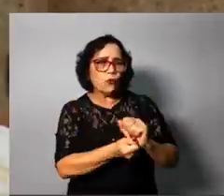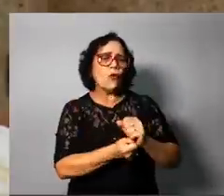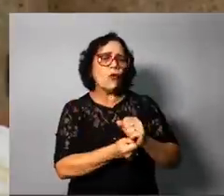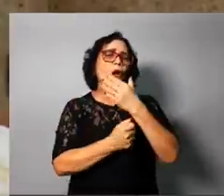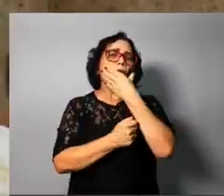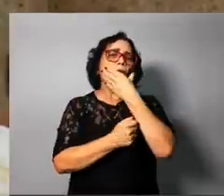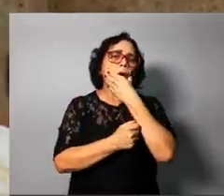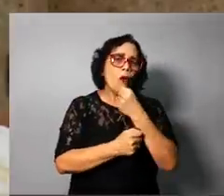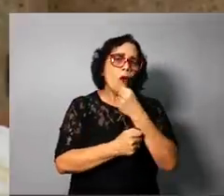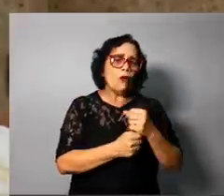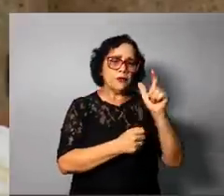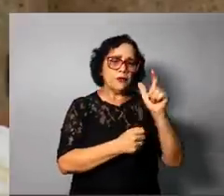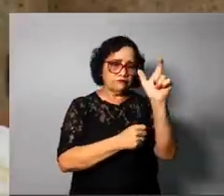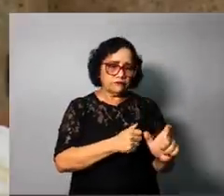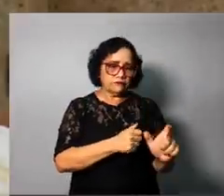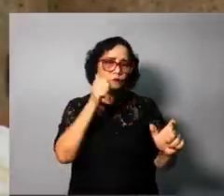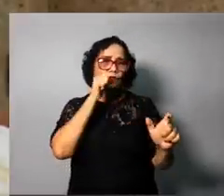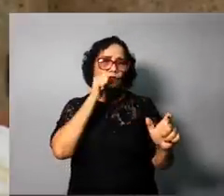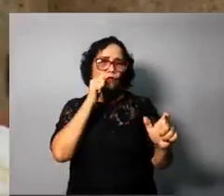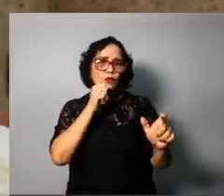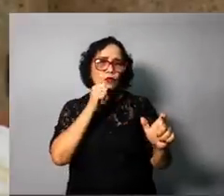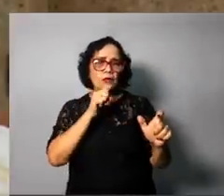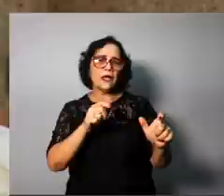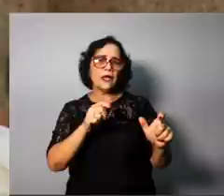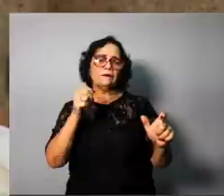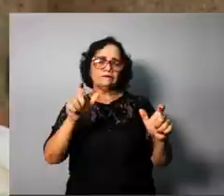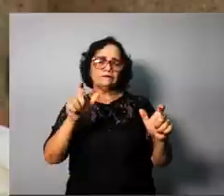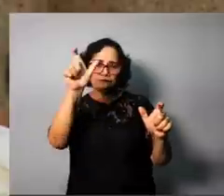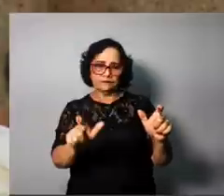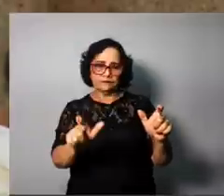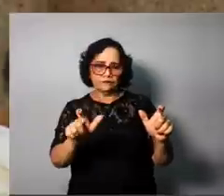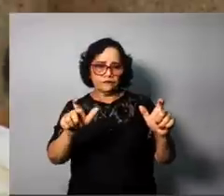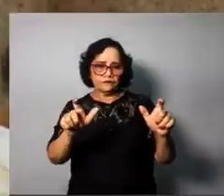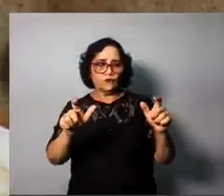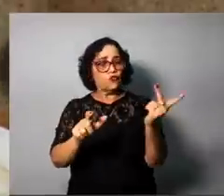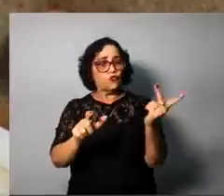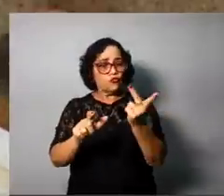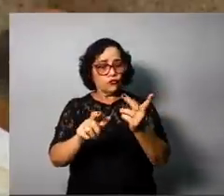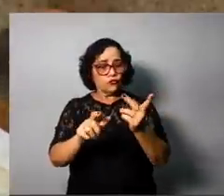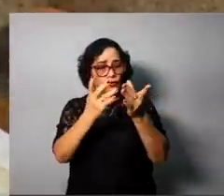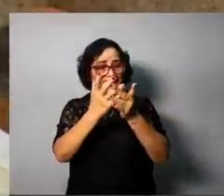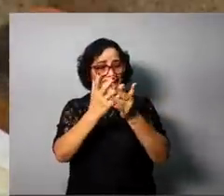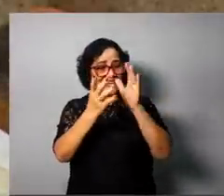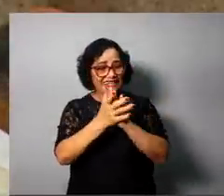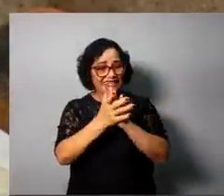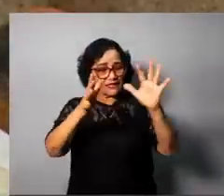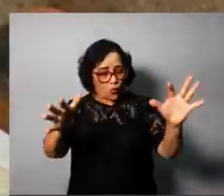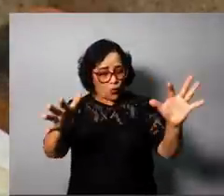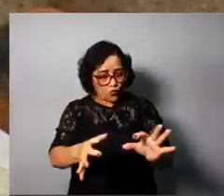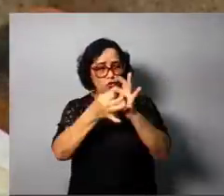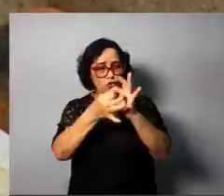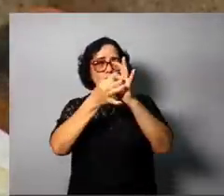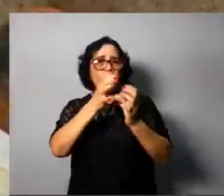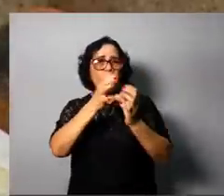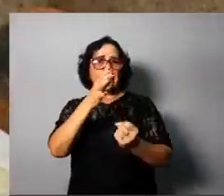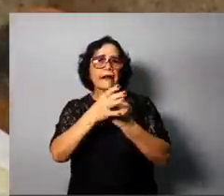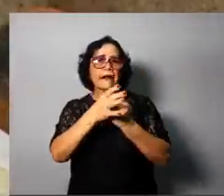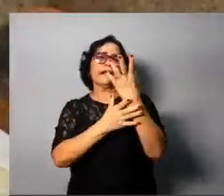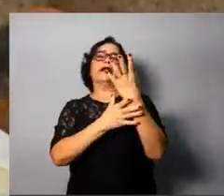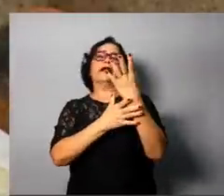dia decidem de unir suas vidas, de formar uma família, porque percebem que sozinho não